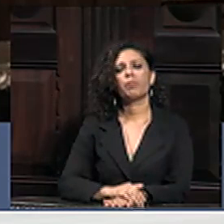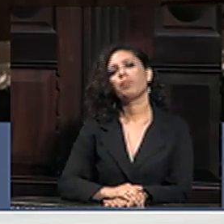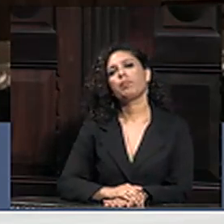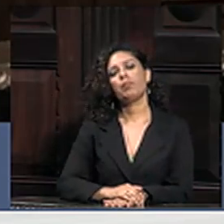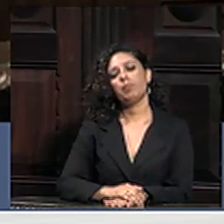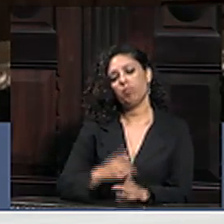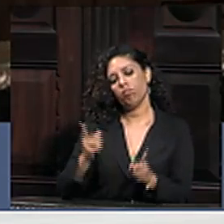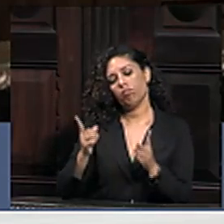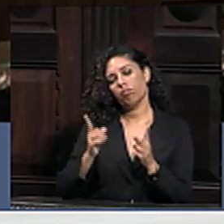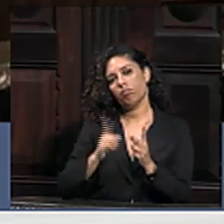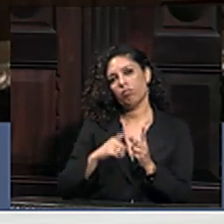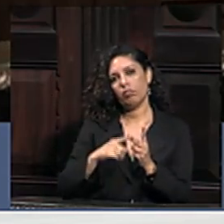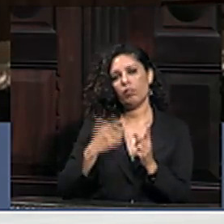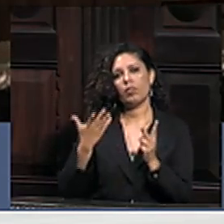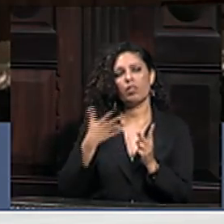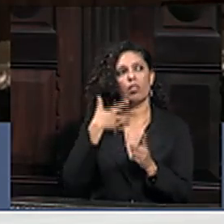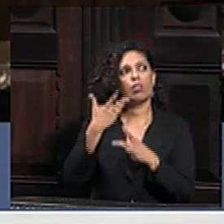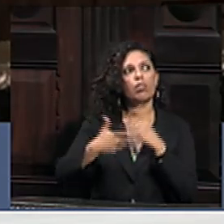A segunda questão,